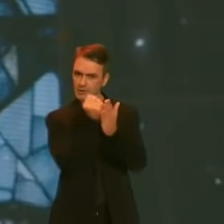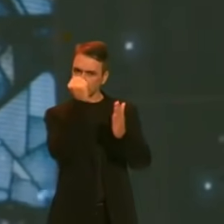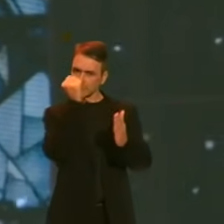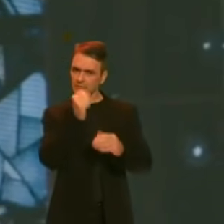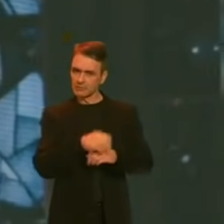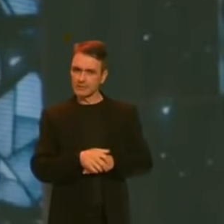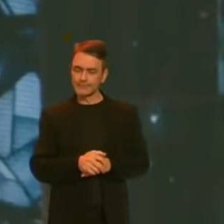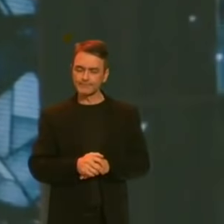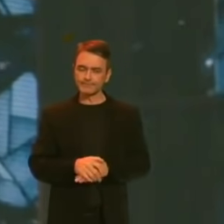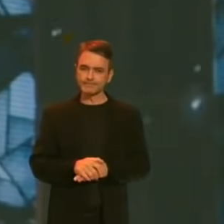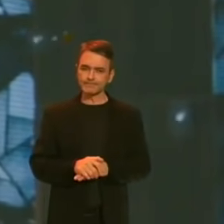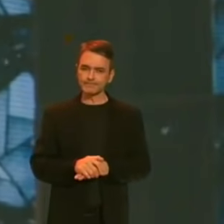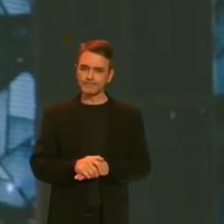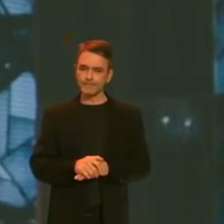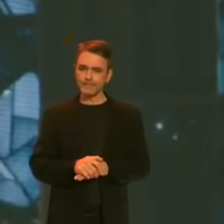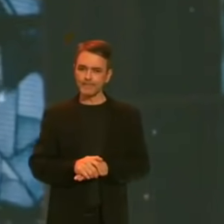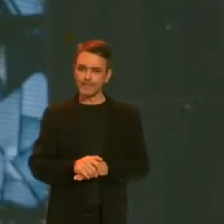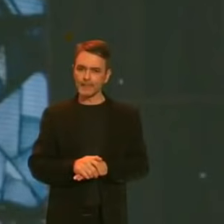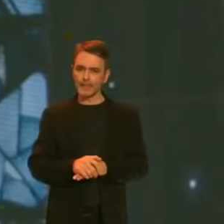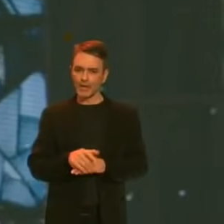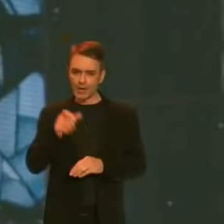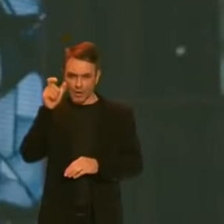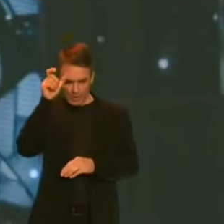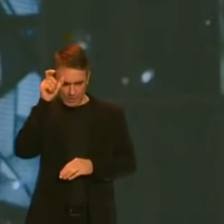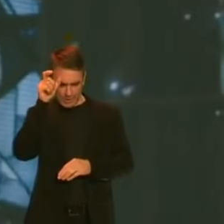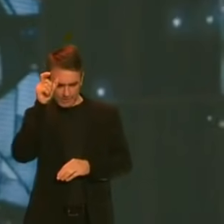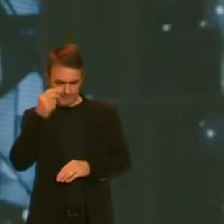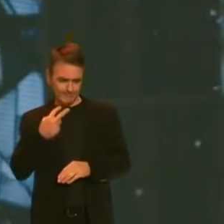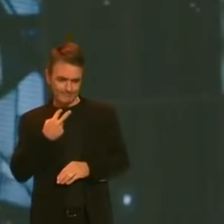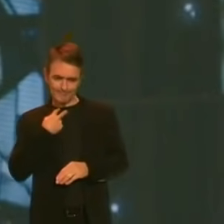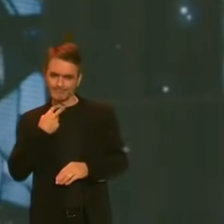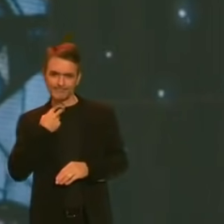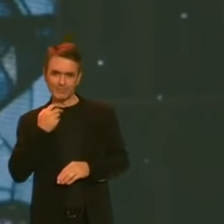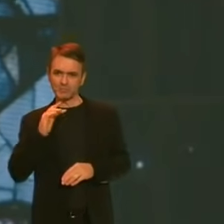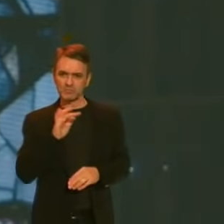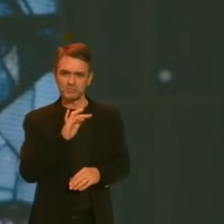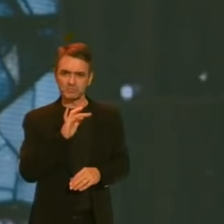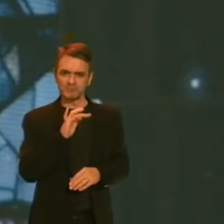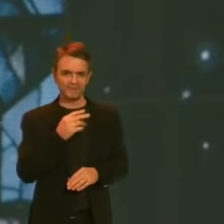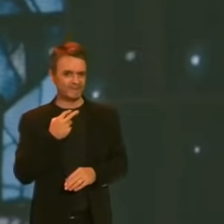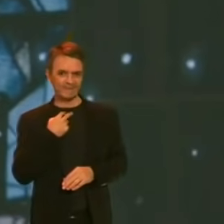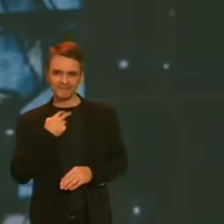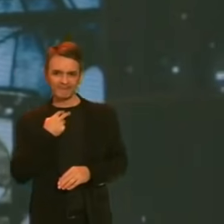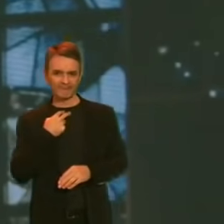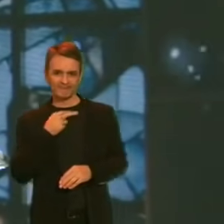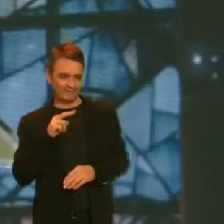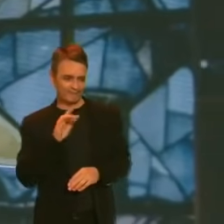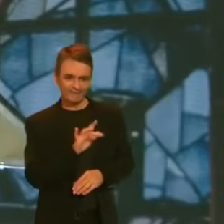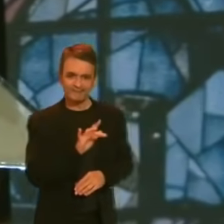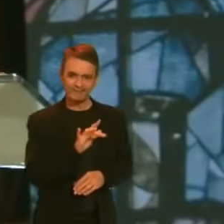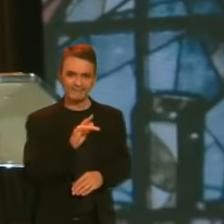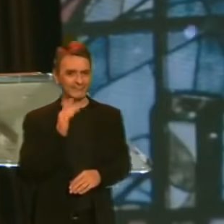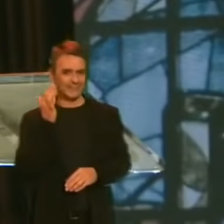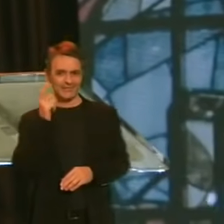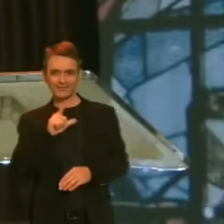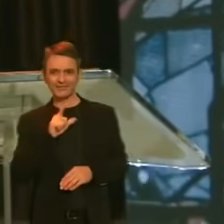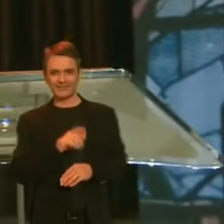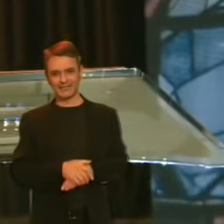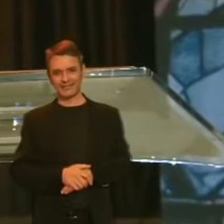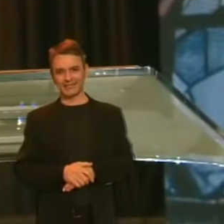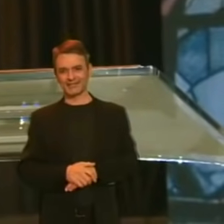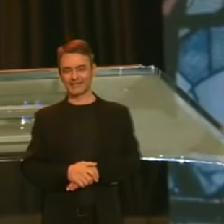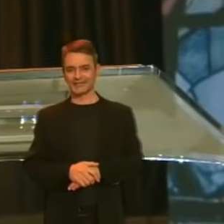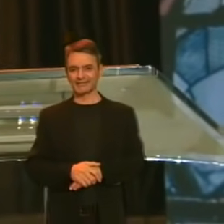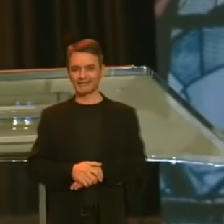testa, o maligno não podia tocá-los. Não é tremendo isso?